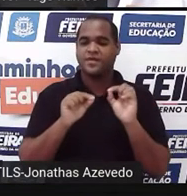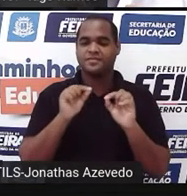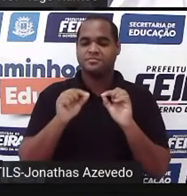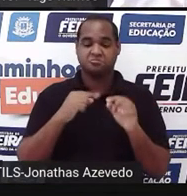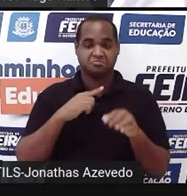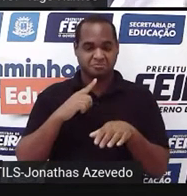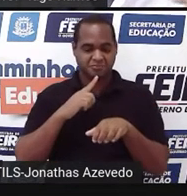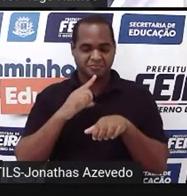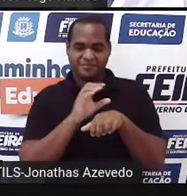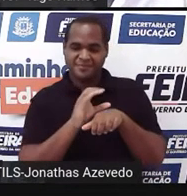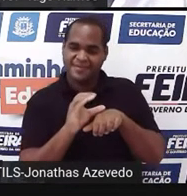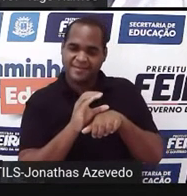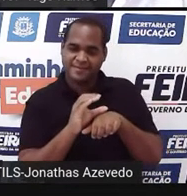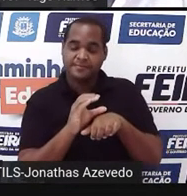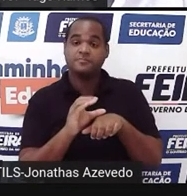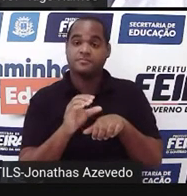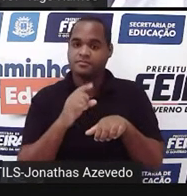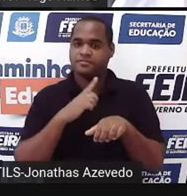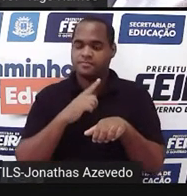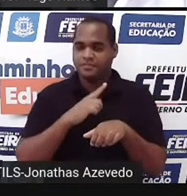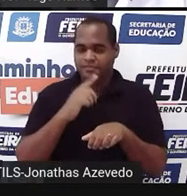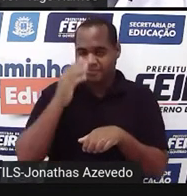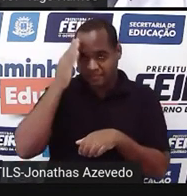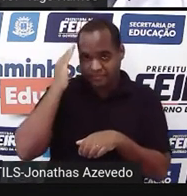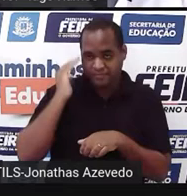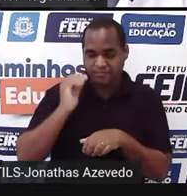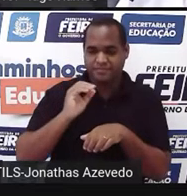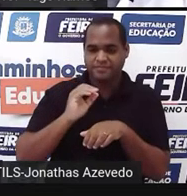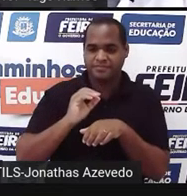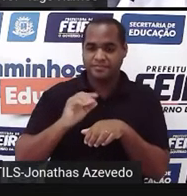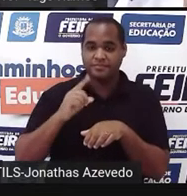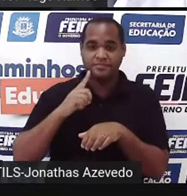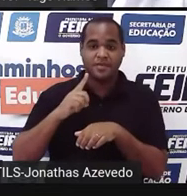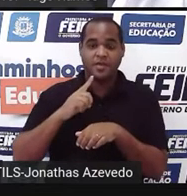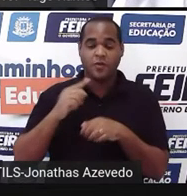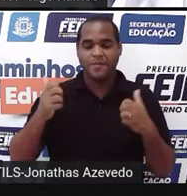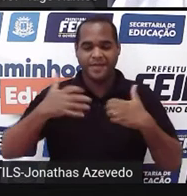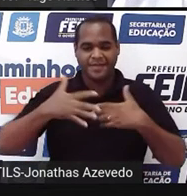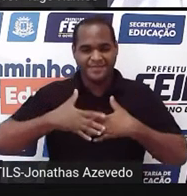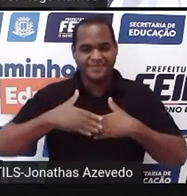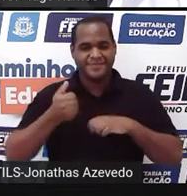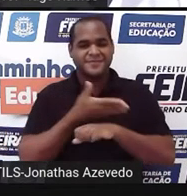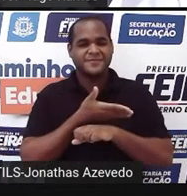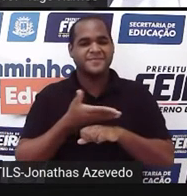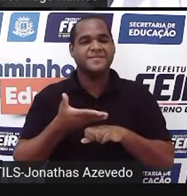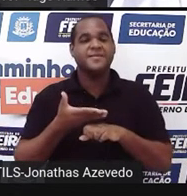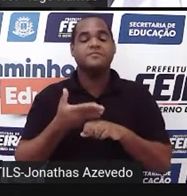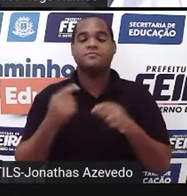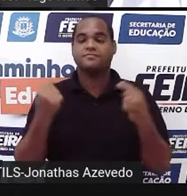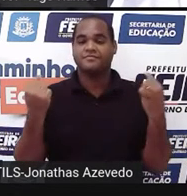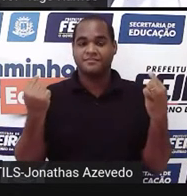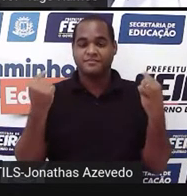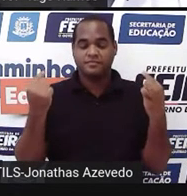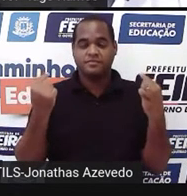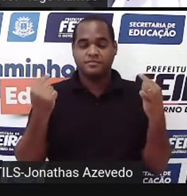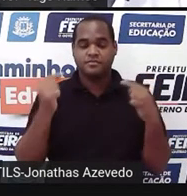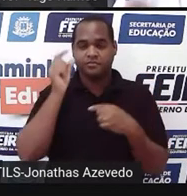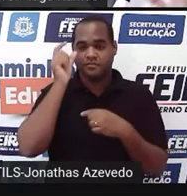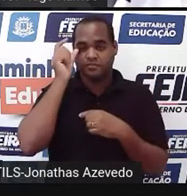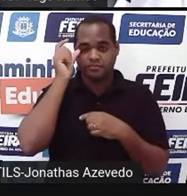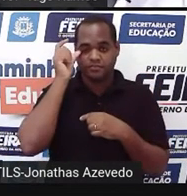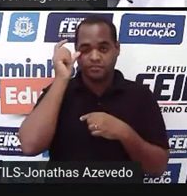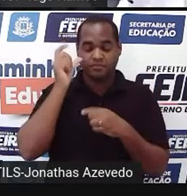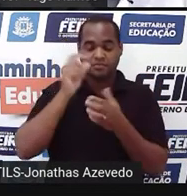camisa cinza né Estou vestindo uma camisa cinza por cima um jaleco branco e aqui atrás de mim como sempre fica o